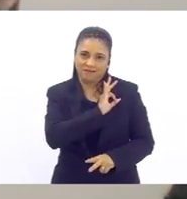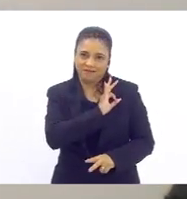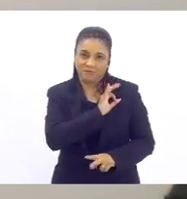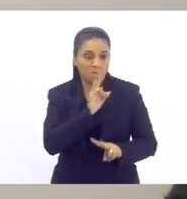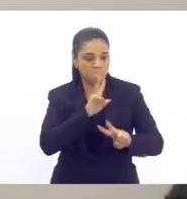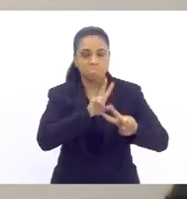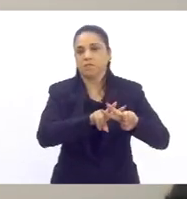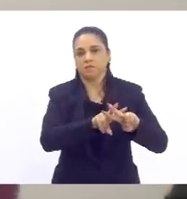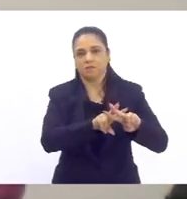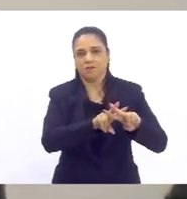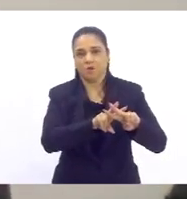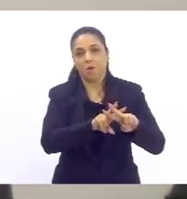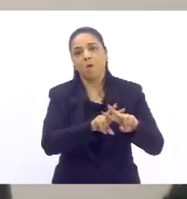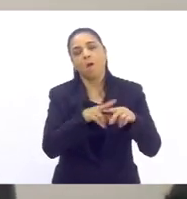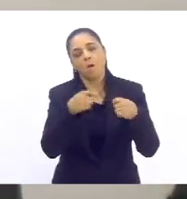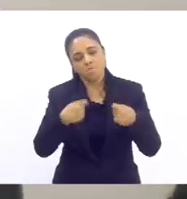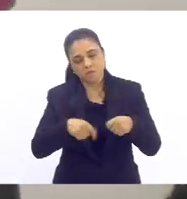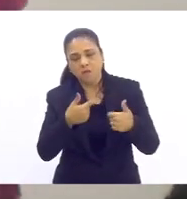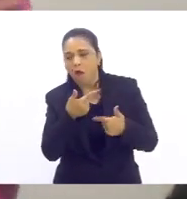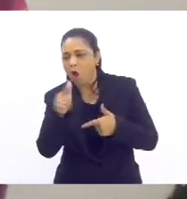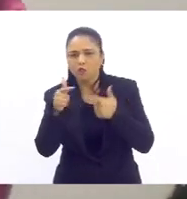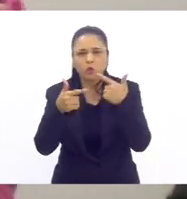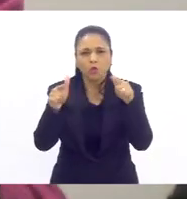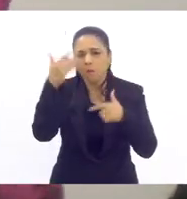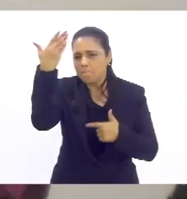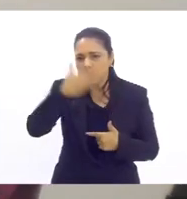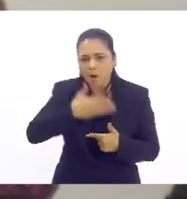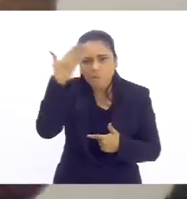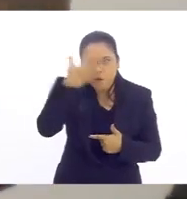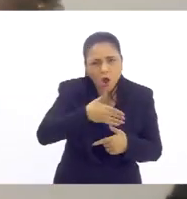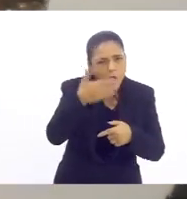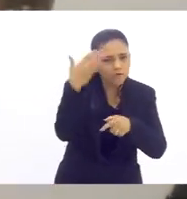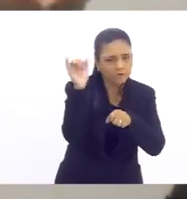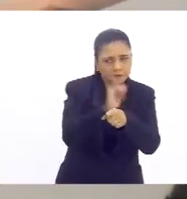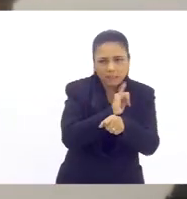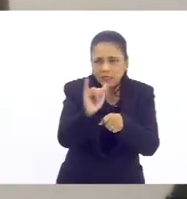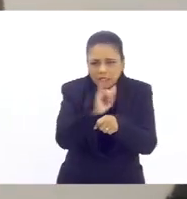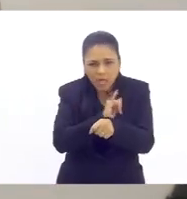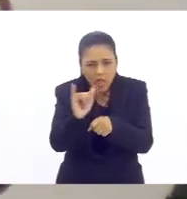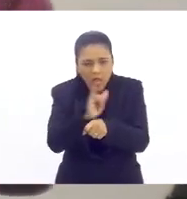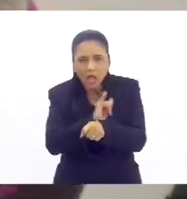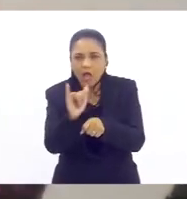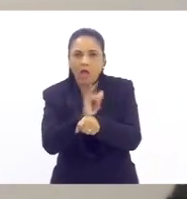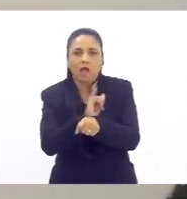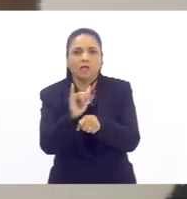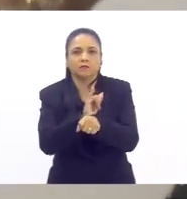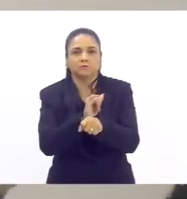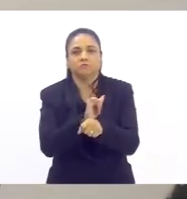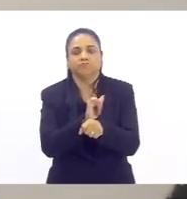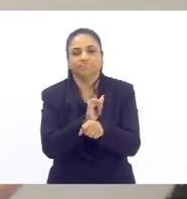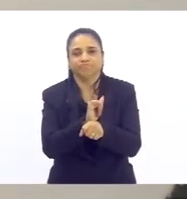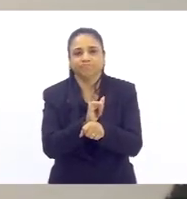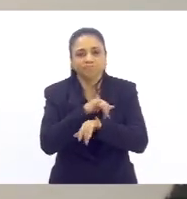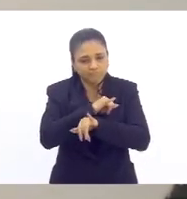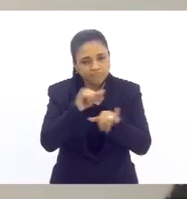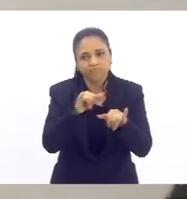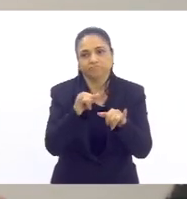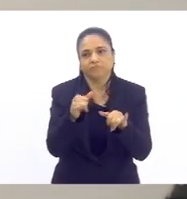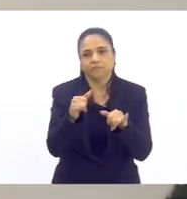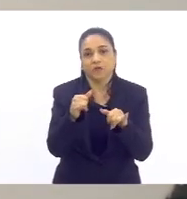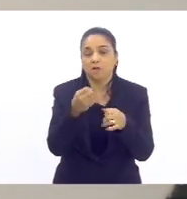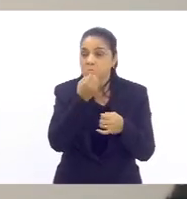Prenderam a gente precisa ter outros elementos de prova que possam confirmar porque é bom para todos os lados